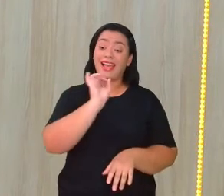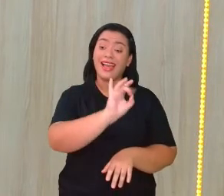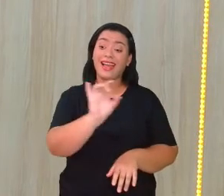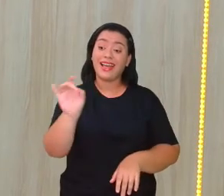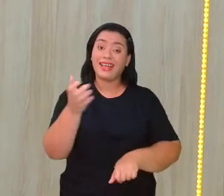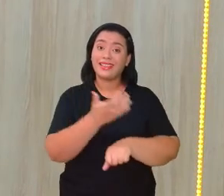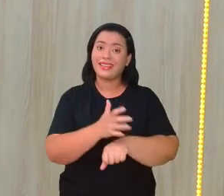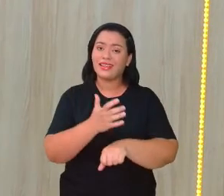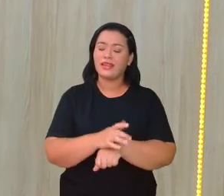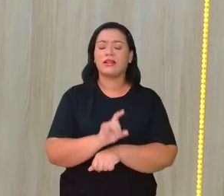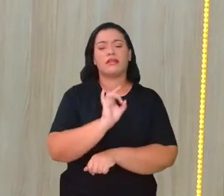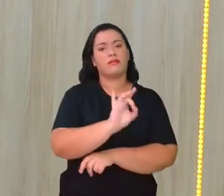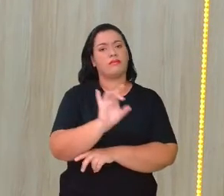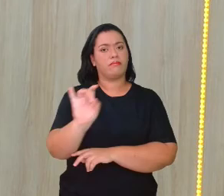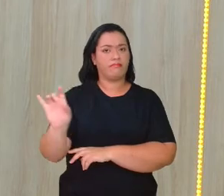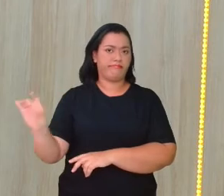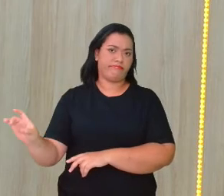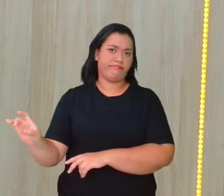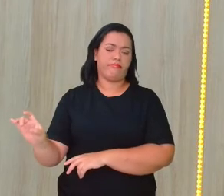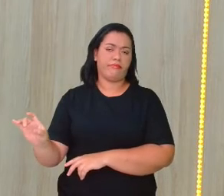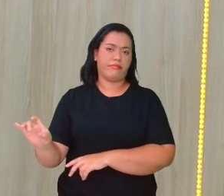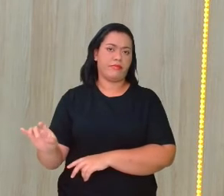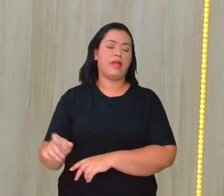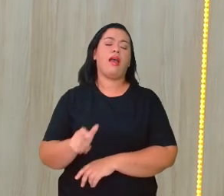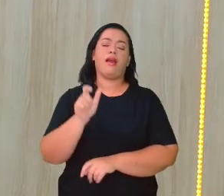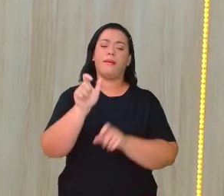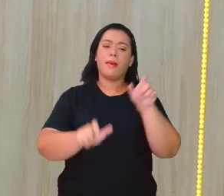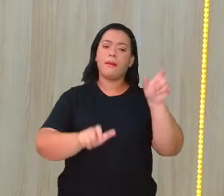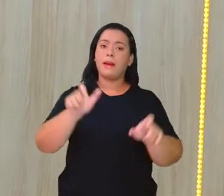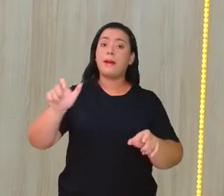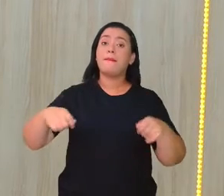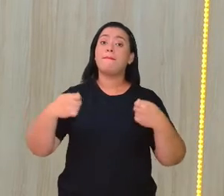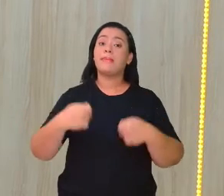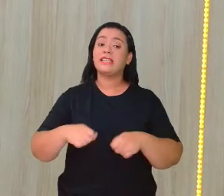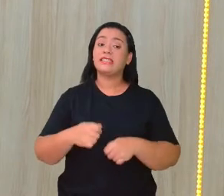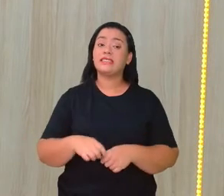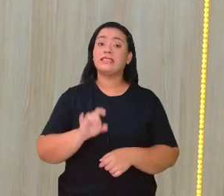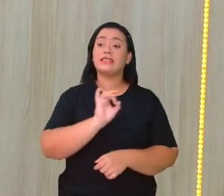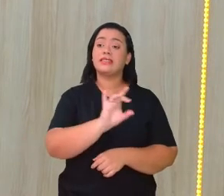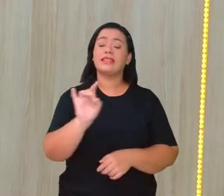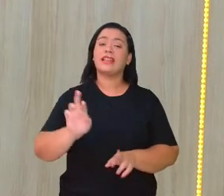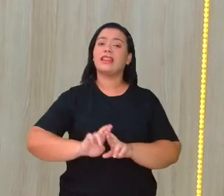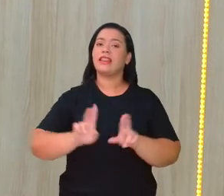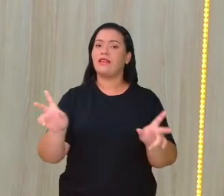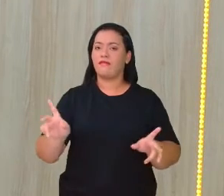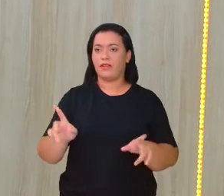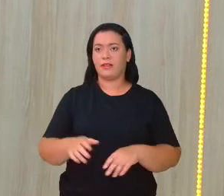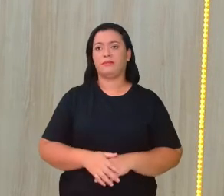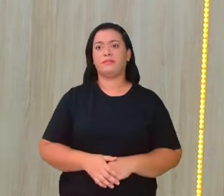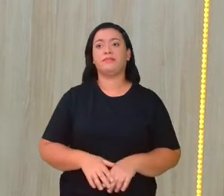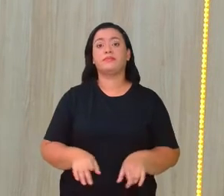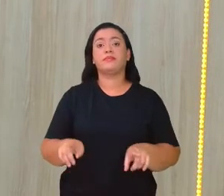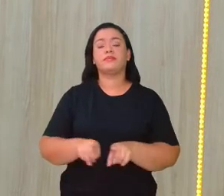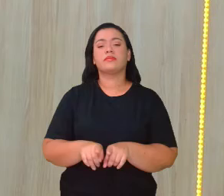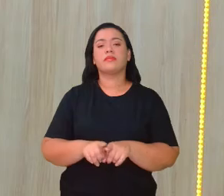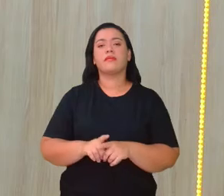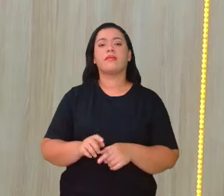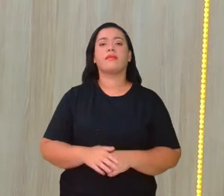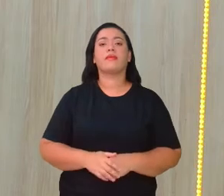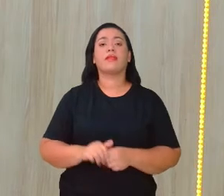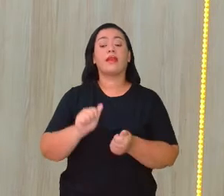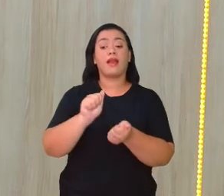é individual. Então, cada pessoa ali vai precisar de um estímulo diferente. Quando a gente fala aí